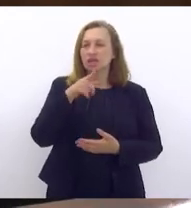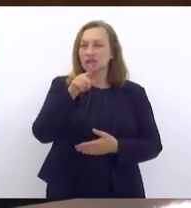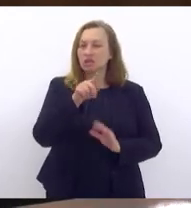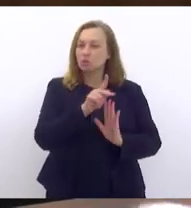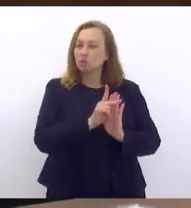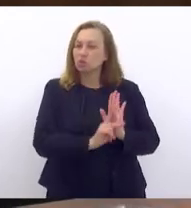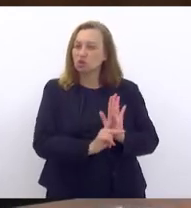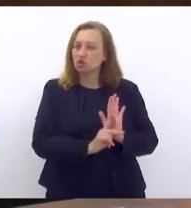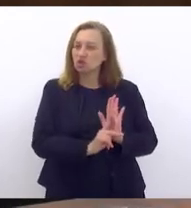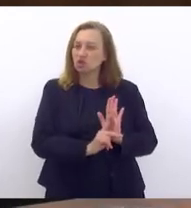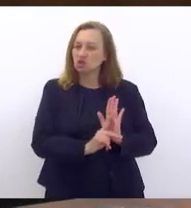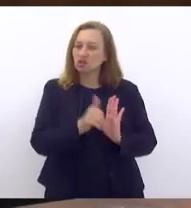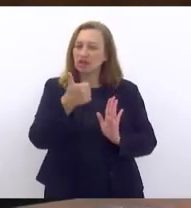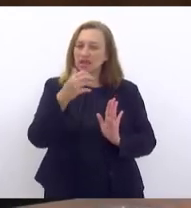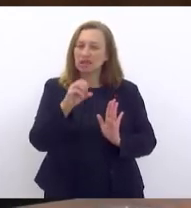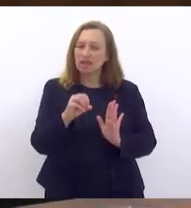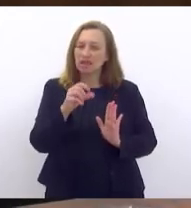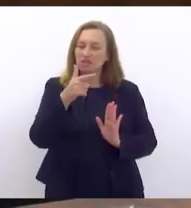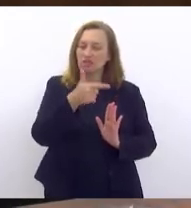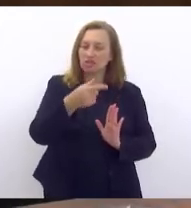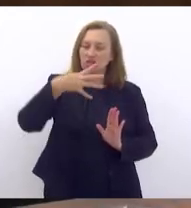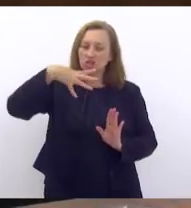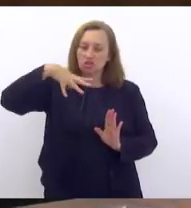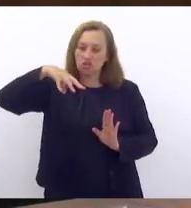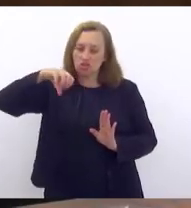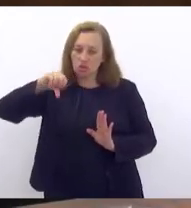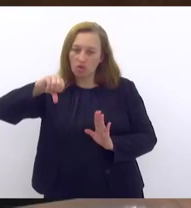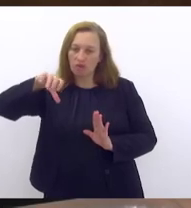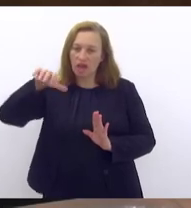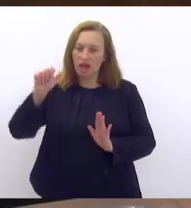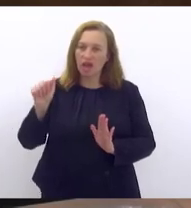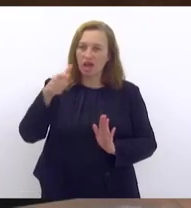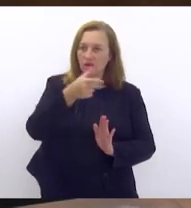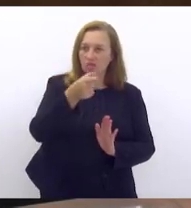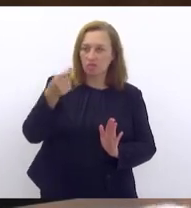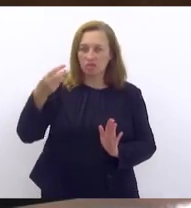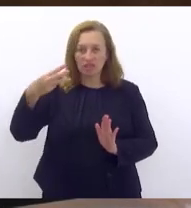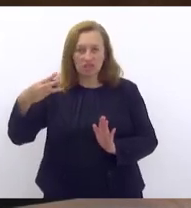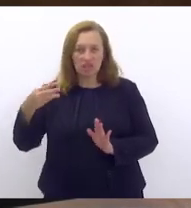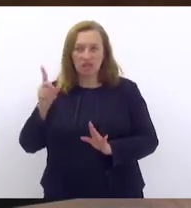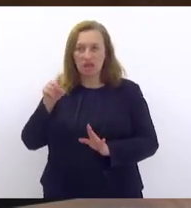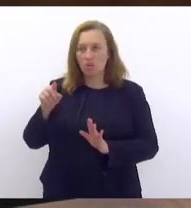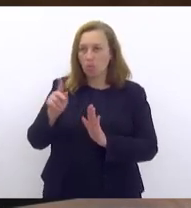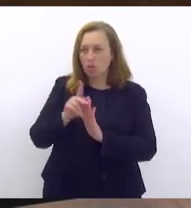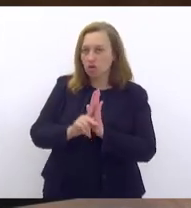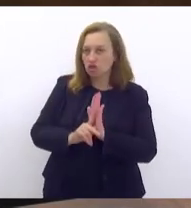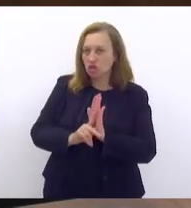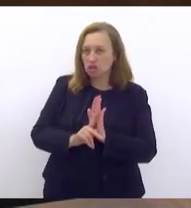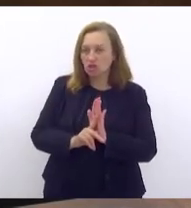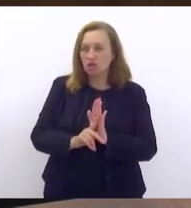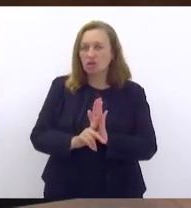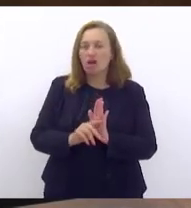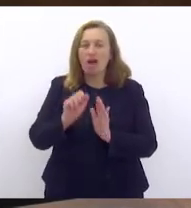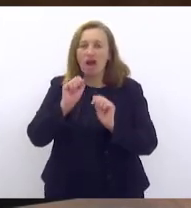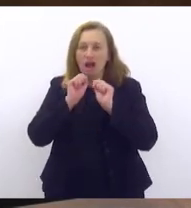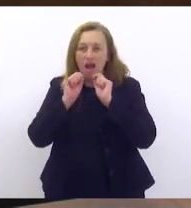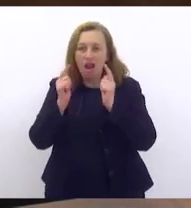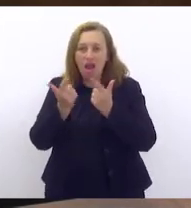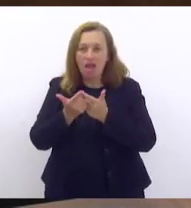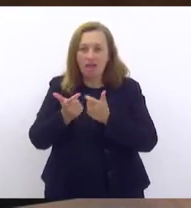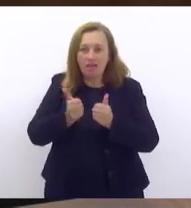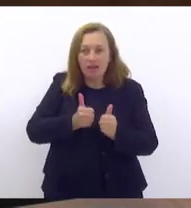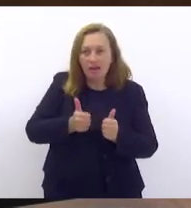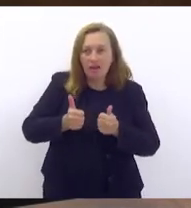projeto 1029-A de 2023 é um projeto onde a Alerj sai na